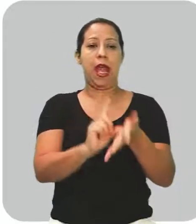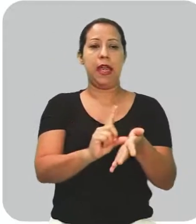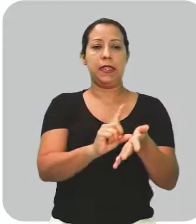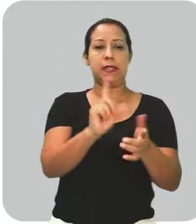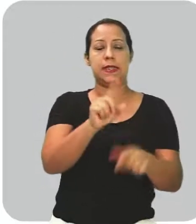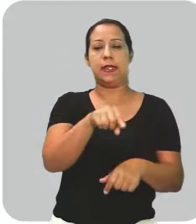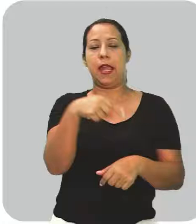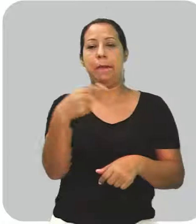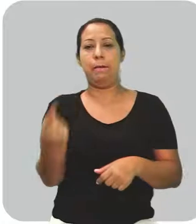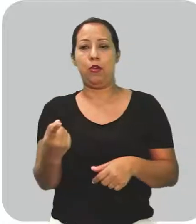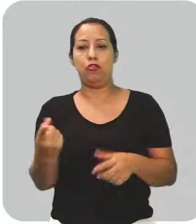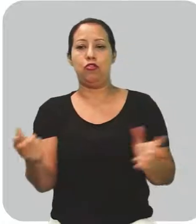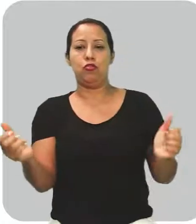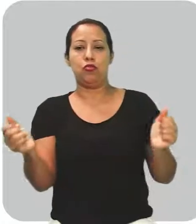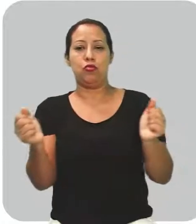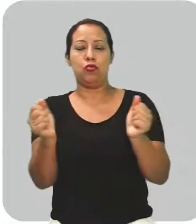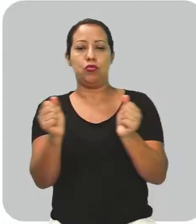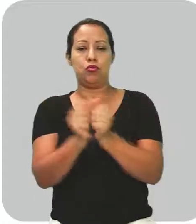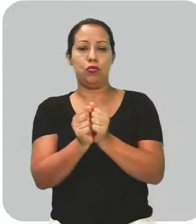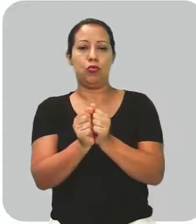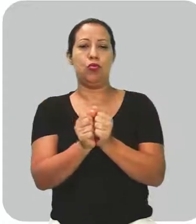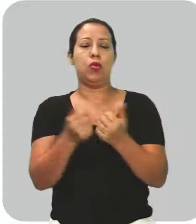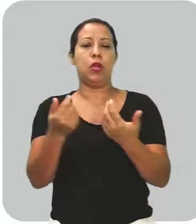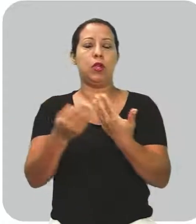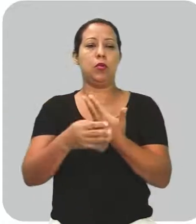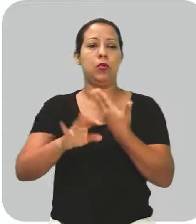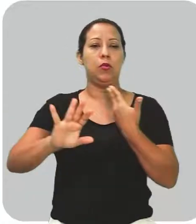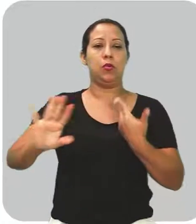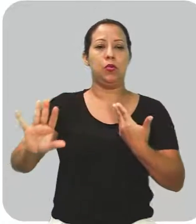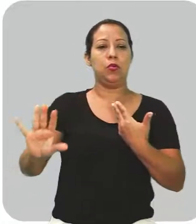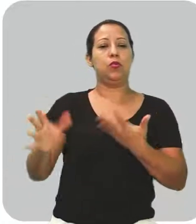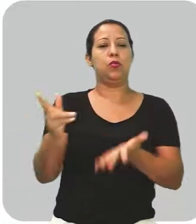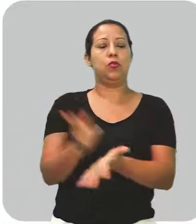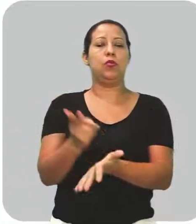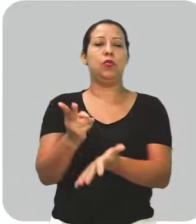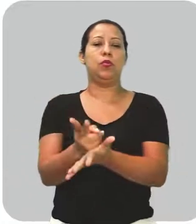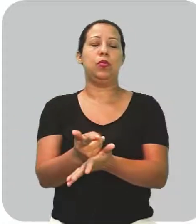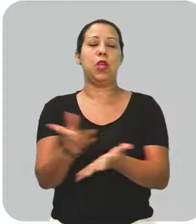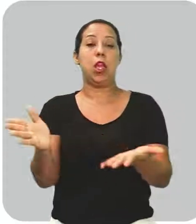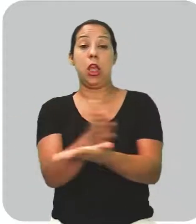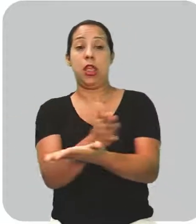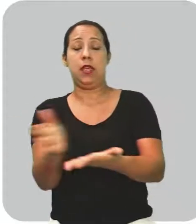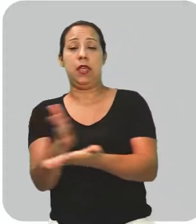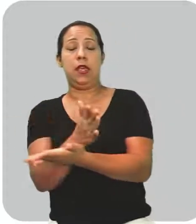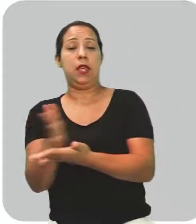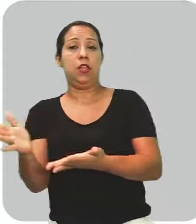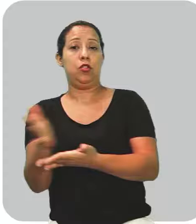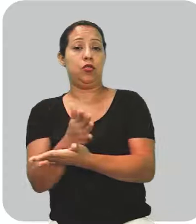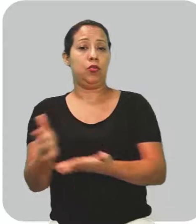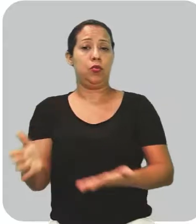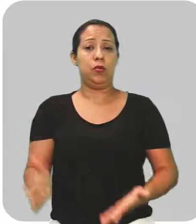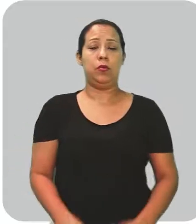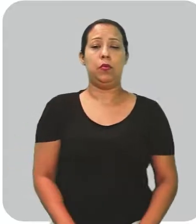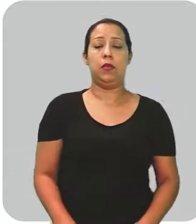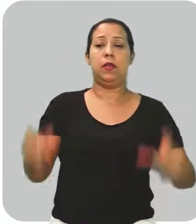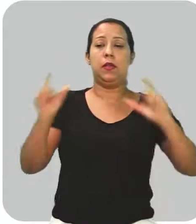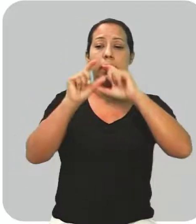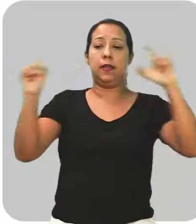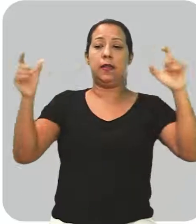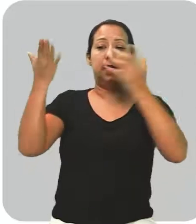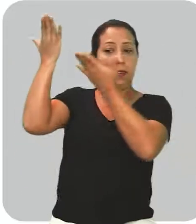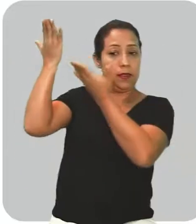conforme, contra, desde, durante, entre, mediante,